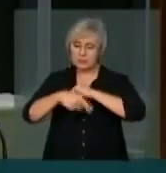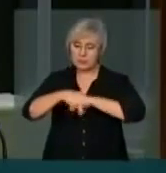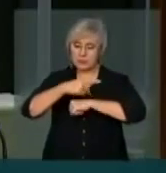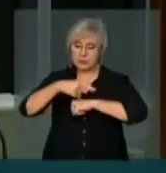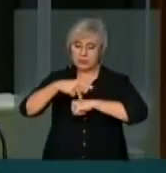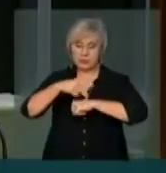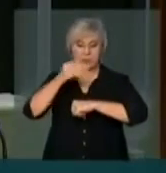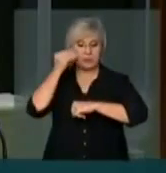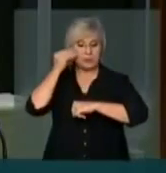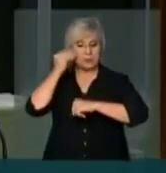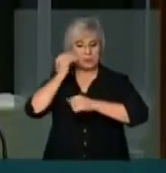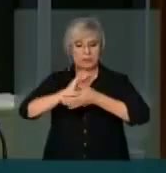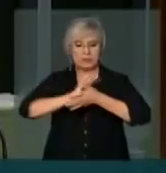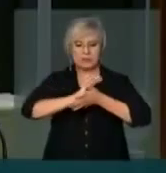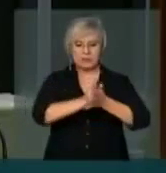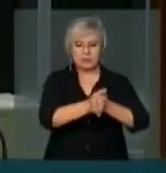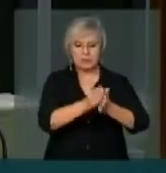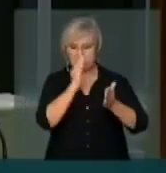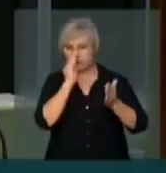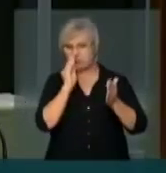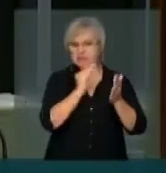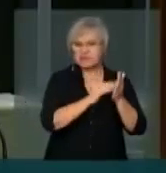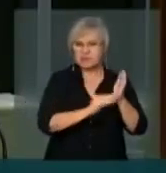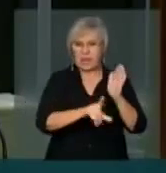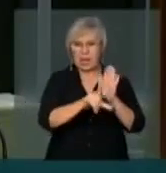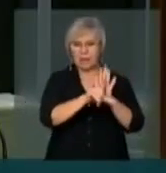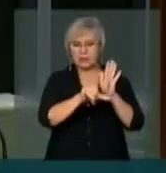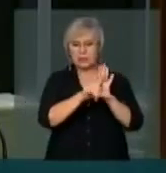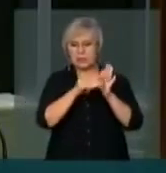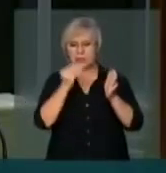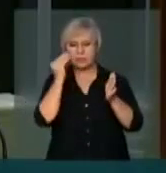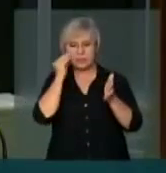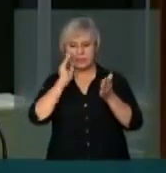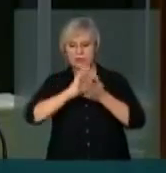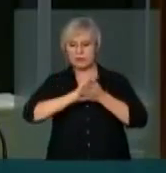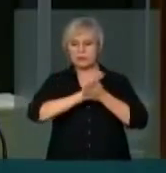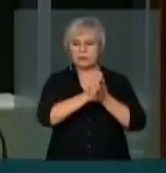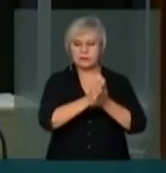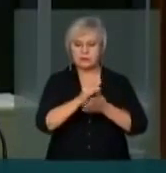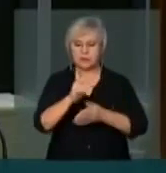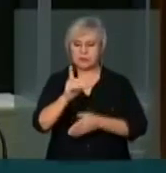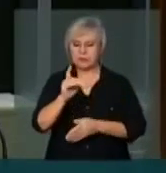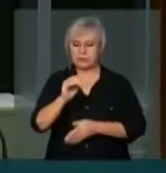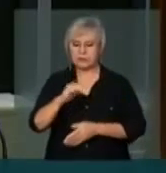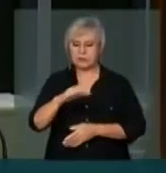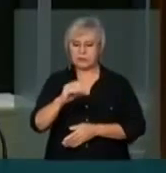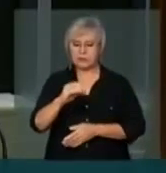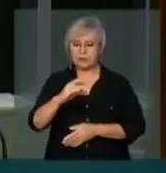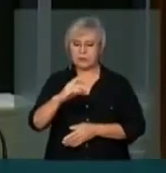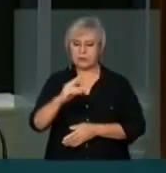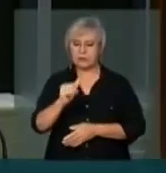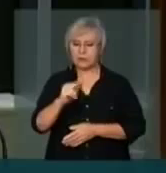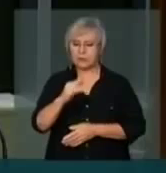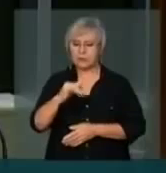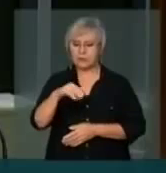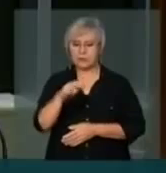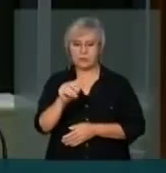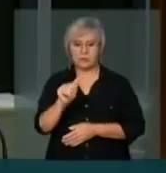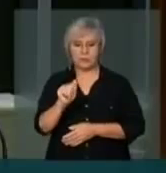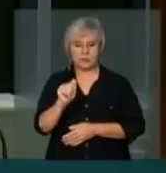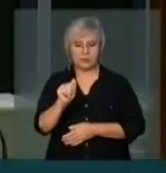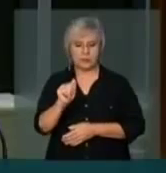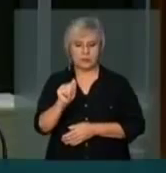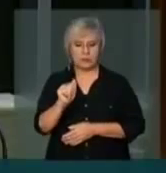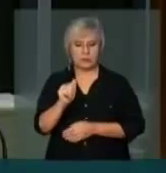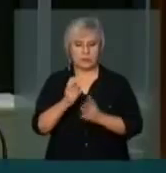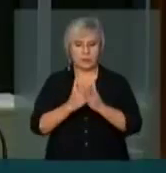atropelar as leis e a democracia com o seu pretenso movimento